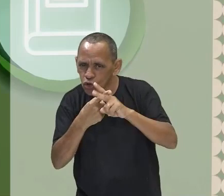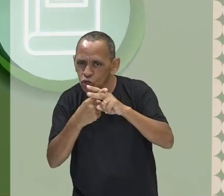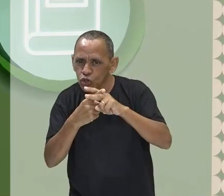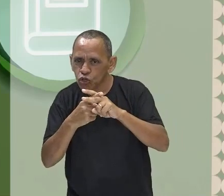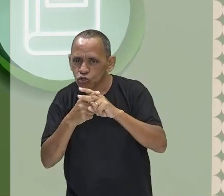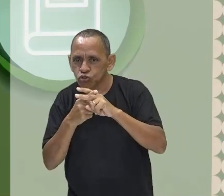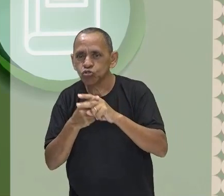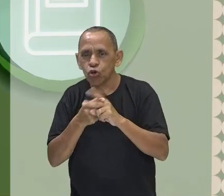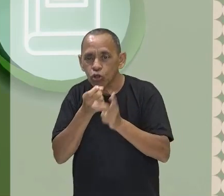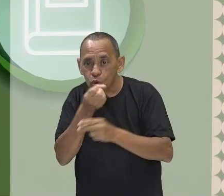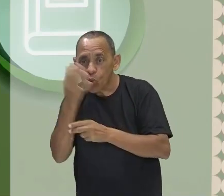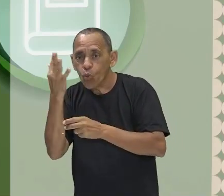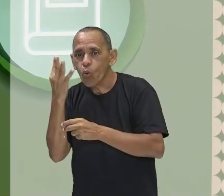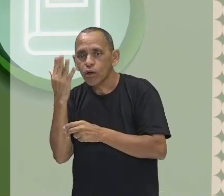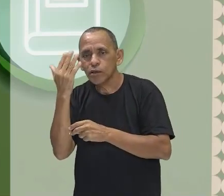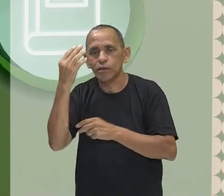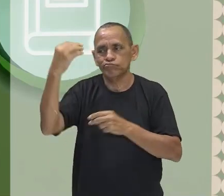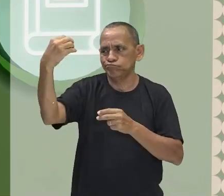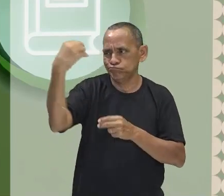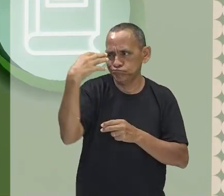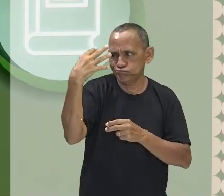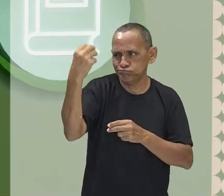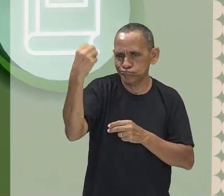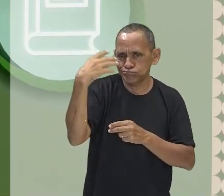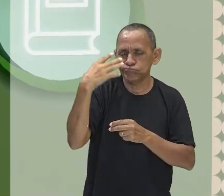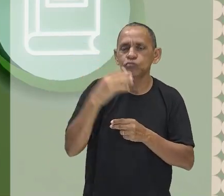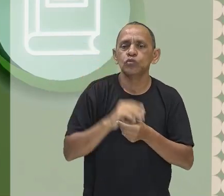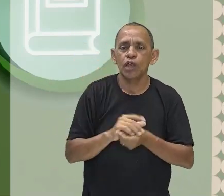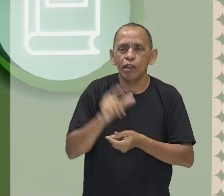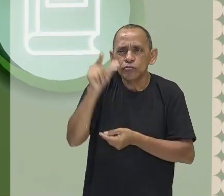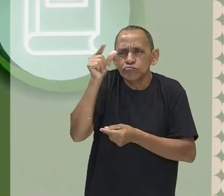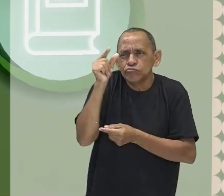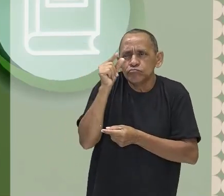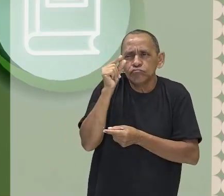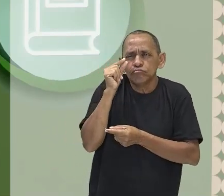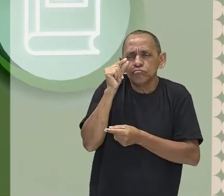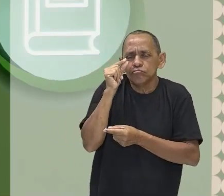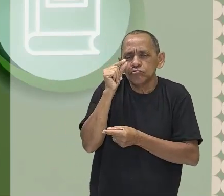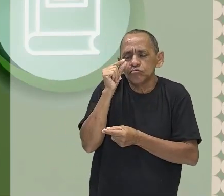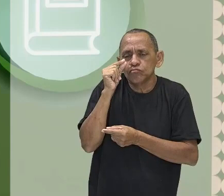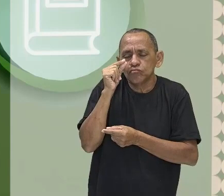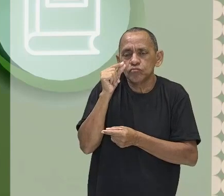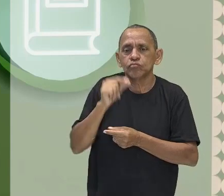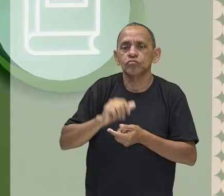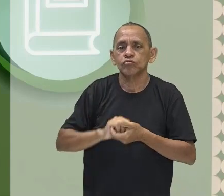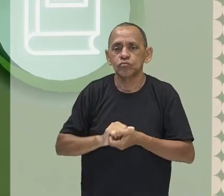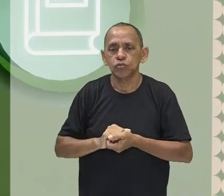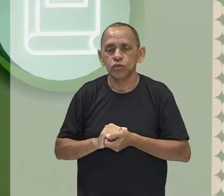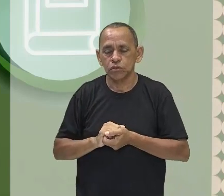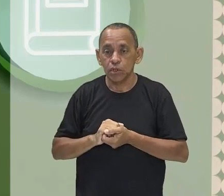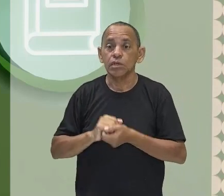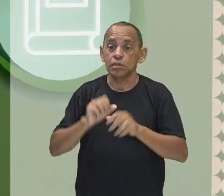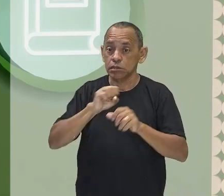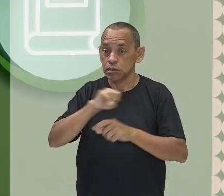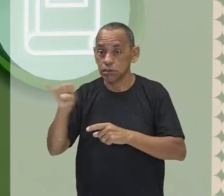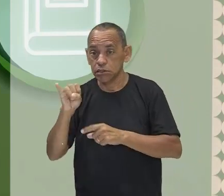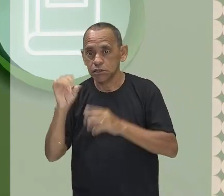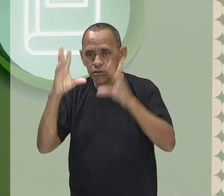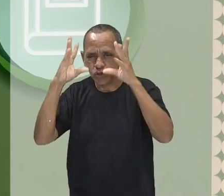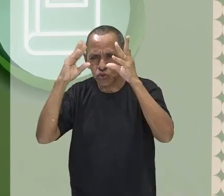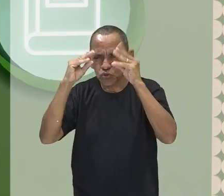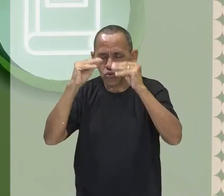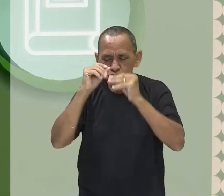ambiente muito iluminado, a pupila se retrai e em um ambiente de penumbra, ela se dilata. Temos também